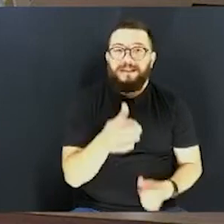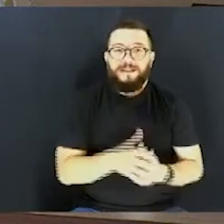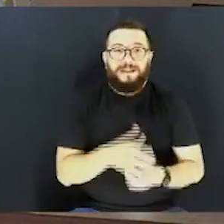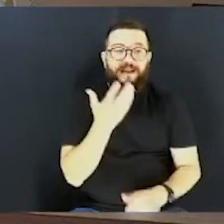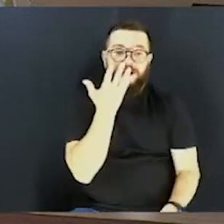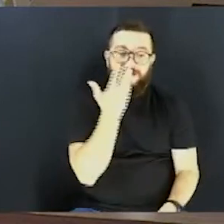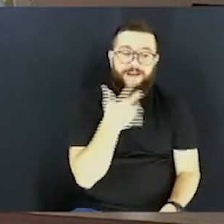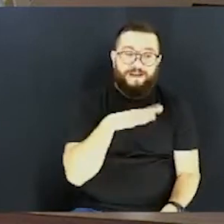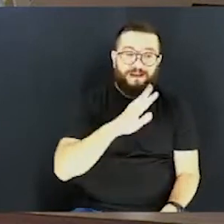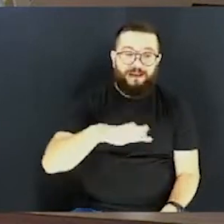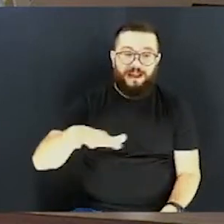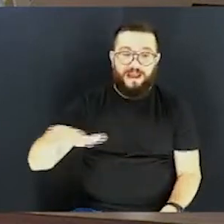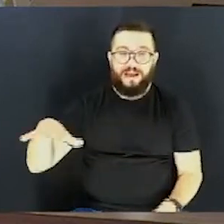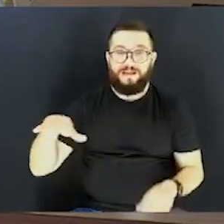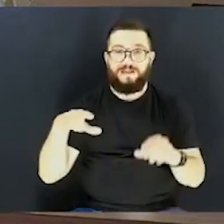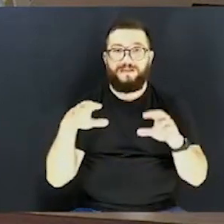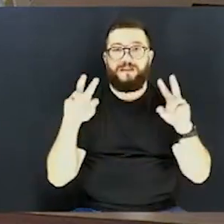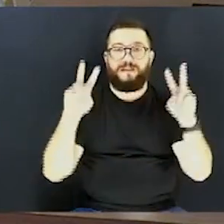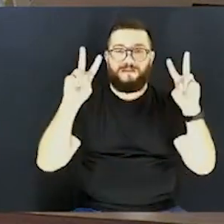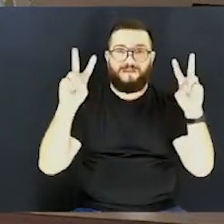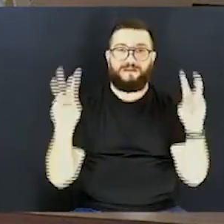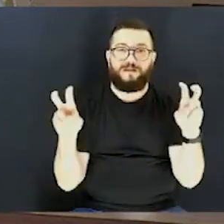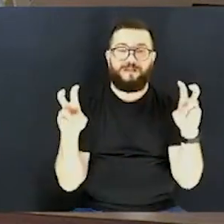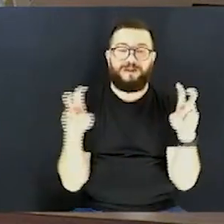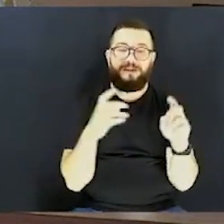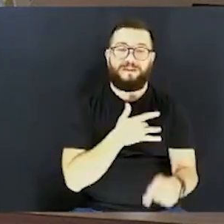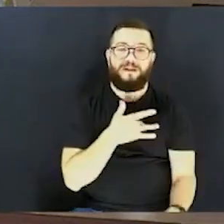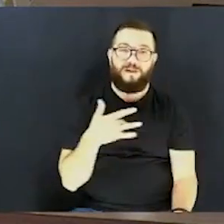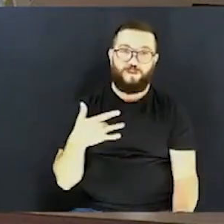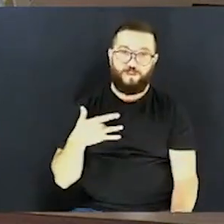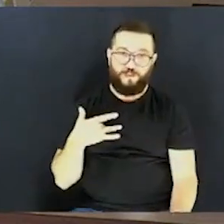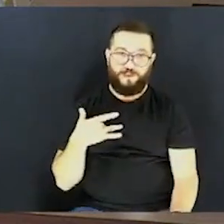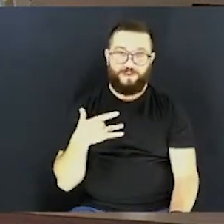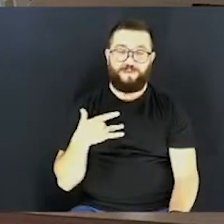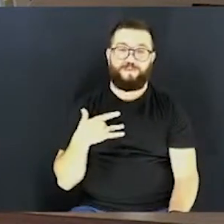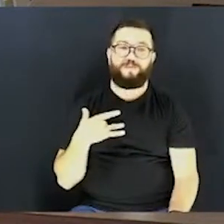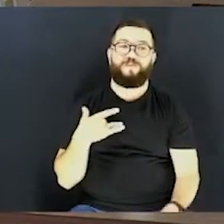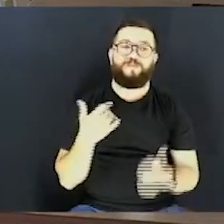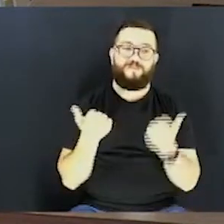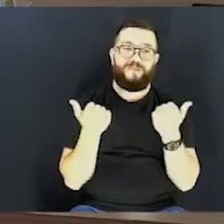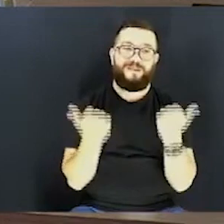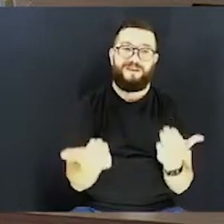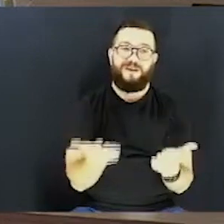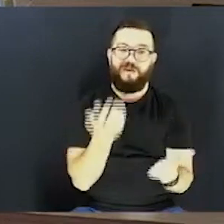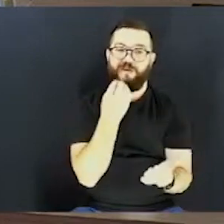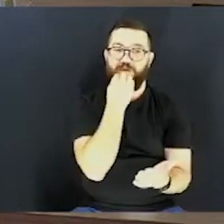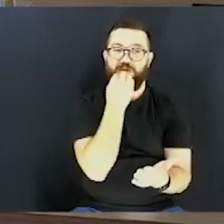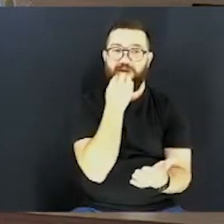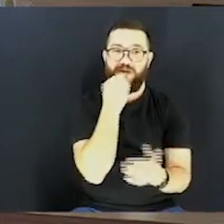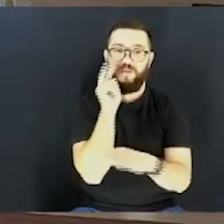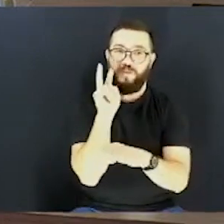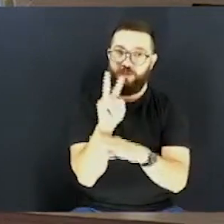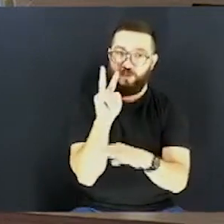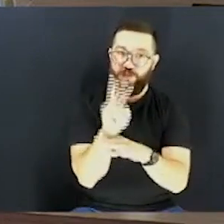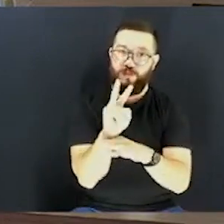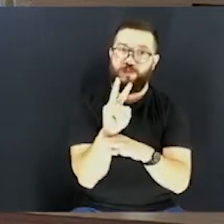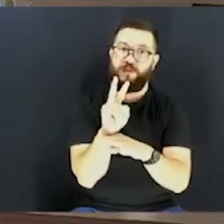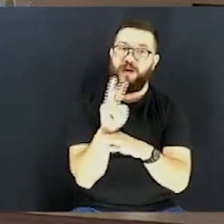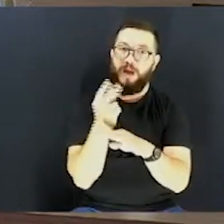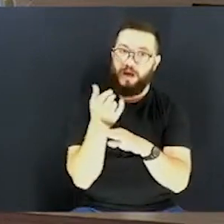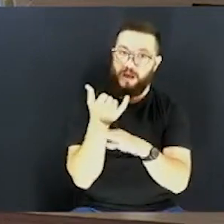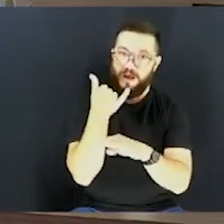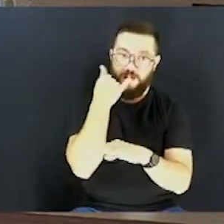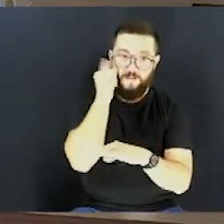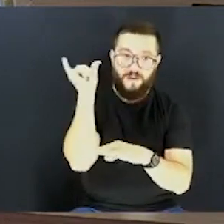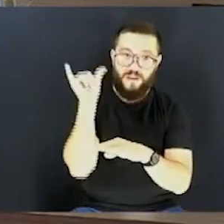saúde integral das crianças de 0 a 6 anos, por meio de ações de prevenção, promoção, proteção e recuperação da saúde física,